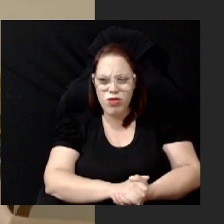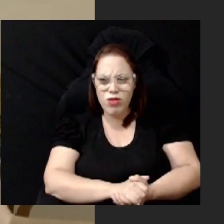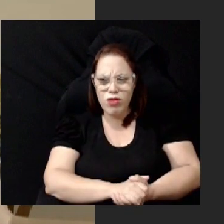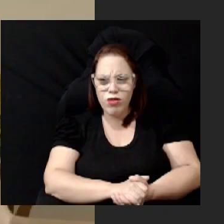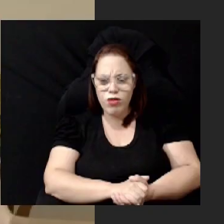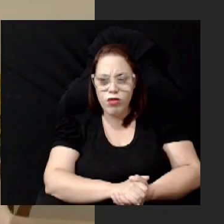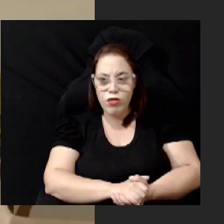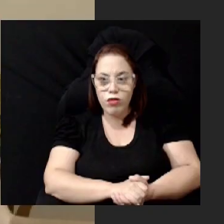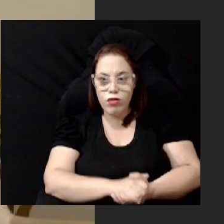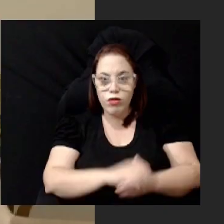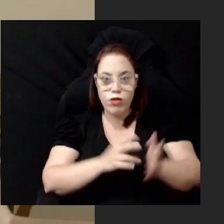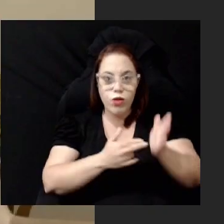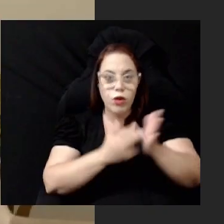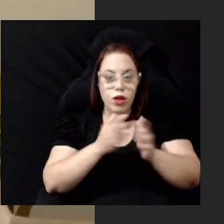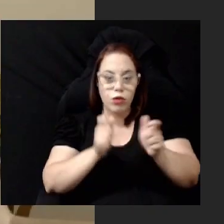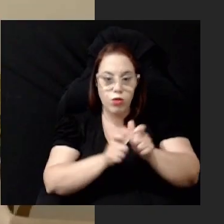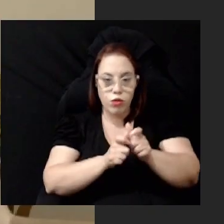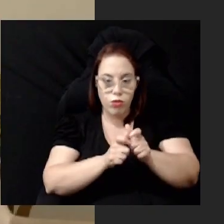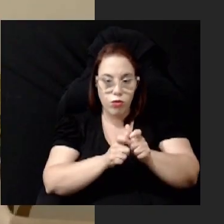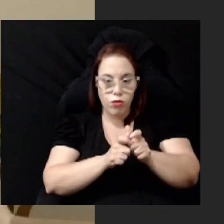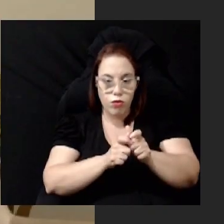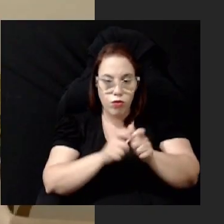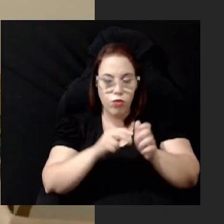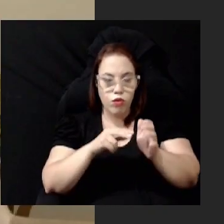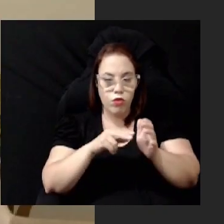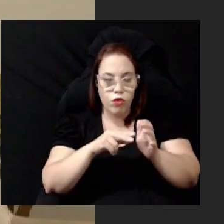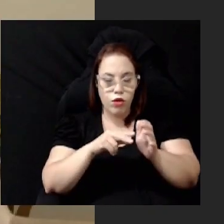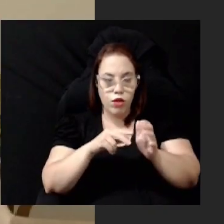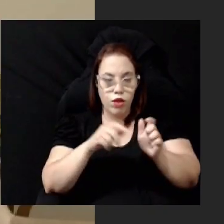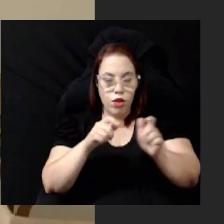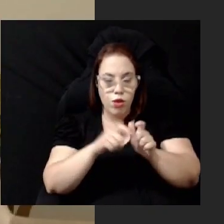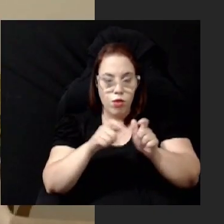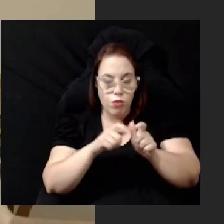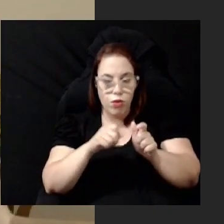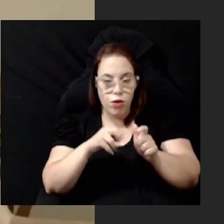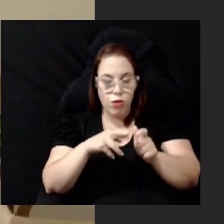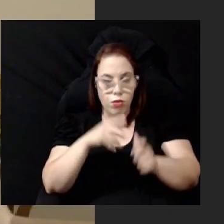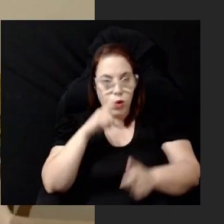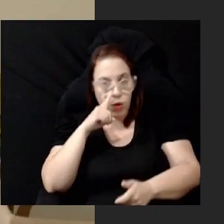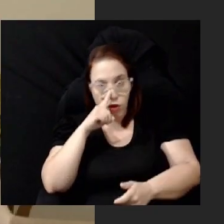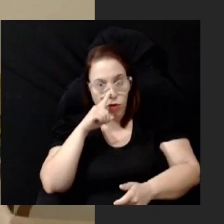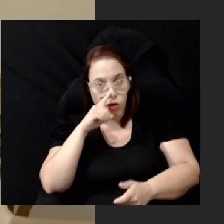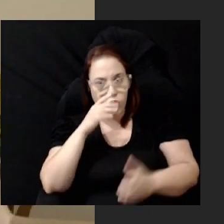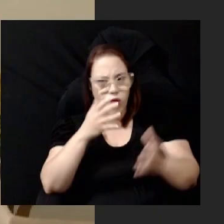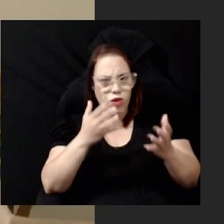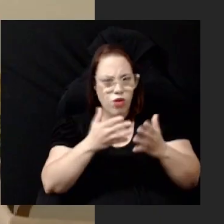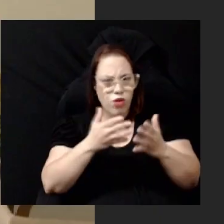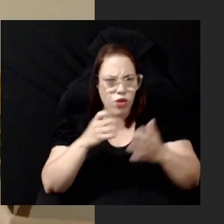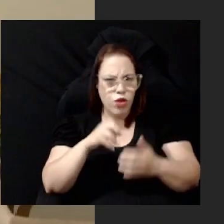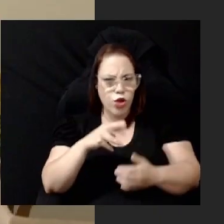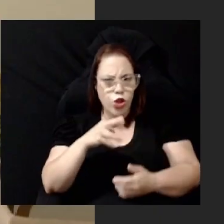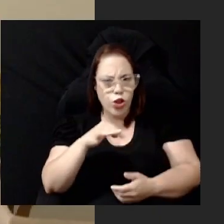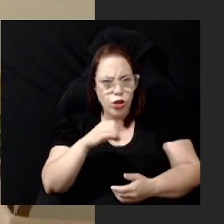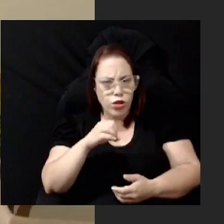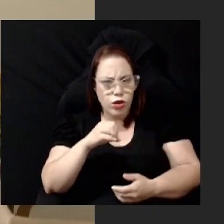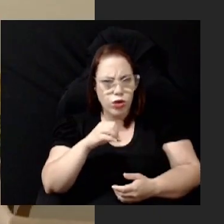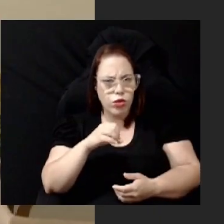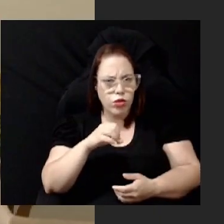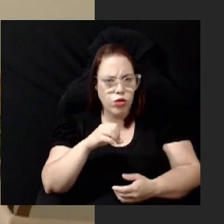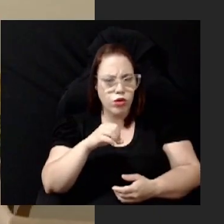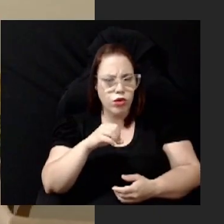você vai conseguir fazer uma cirurgia menor e, consequentemente, menos invasiva. Hoje, os enxertos de pele,